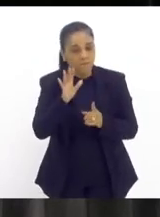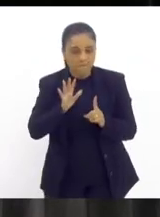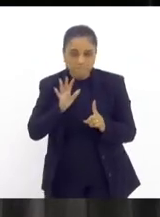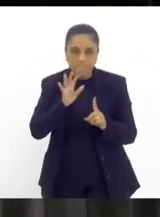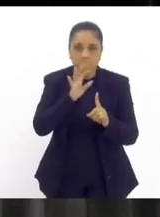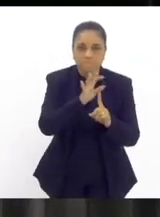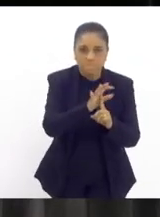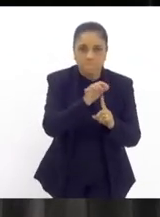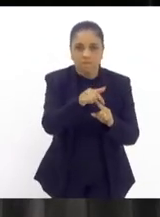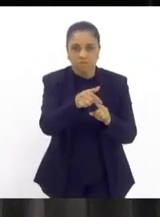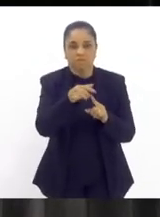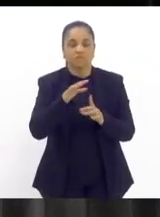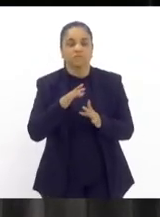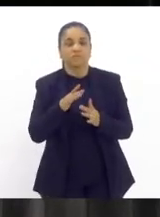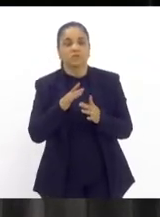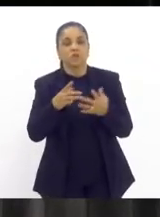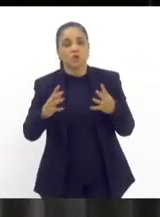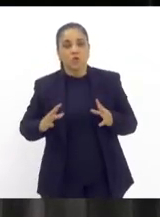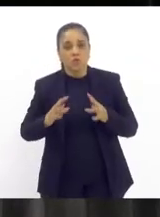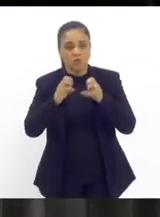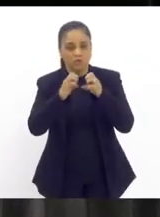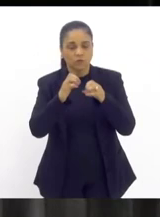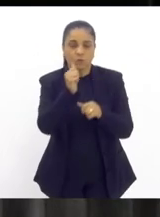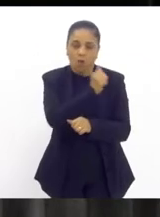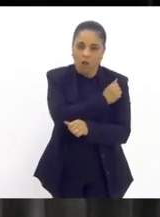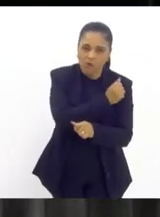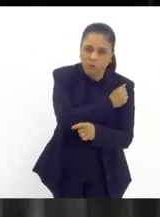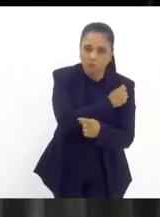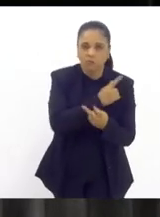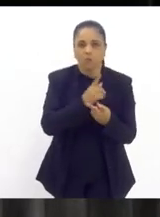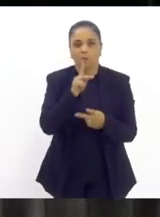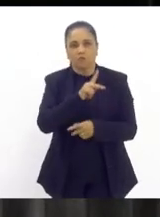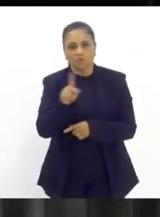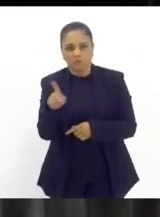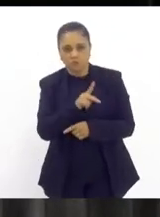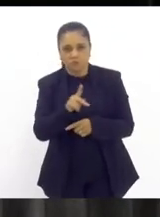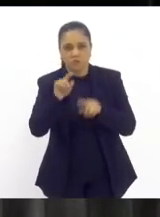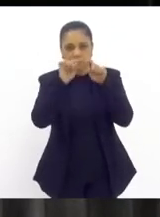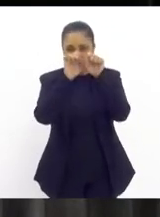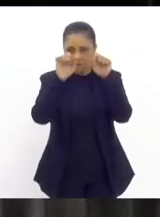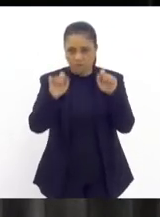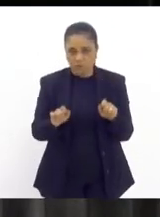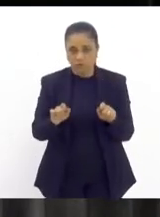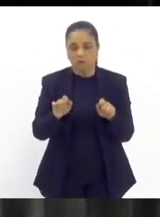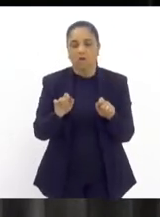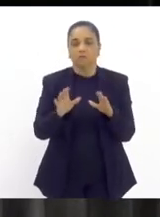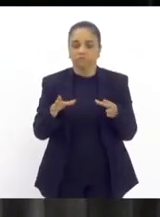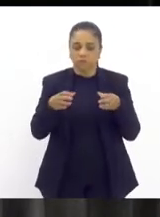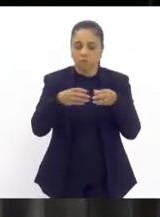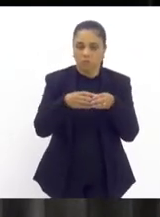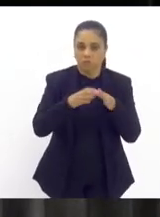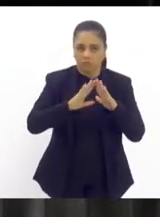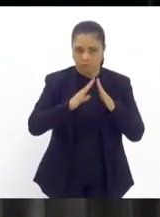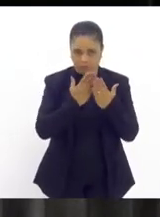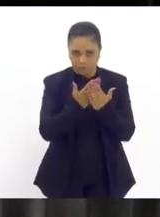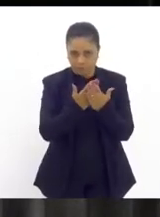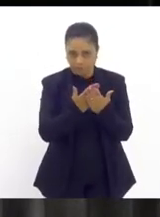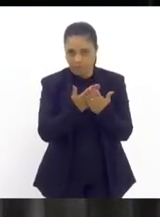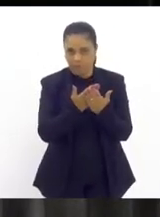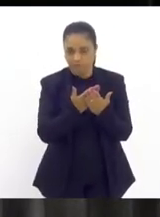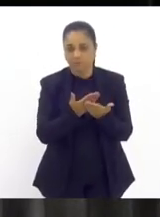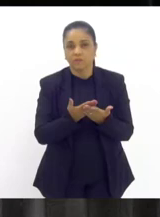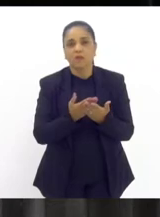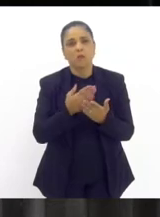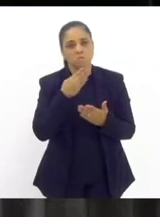resolução de conflitos que envolva alunos professores e servidores da comunidade escolar é uma proposta que